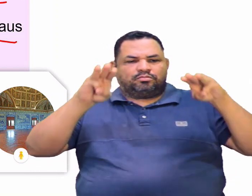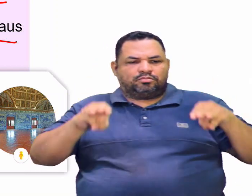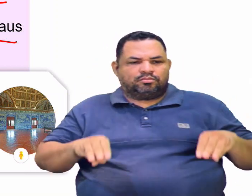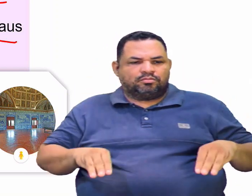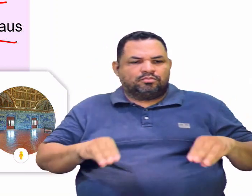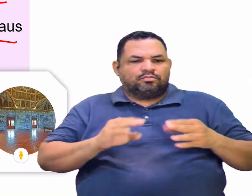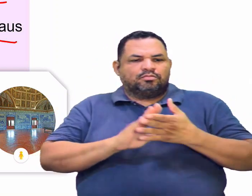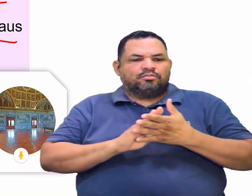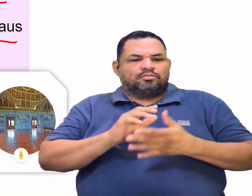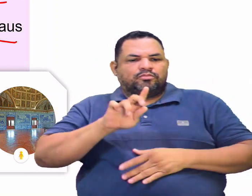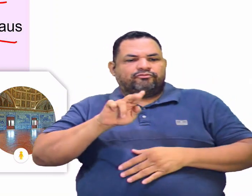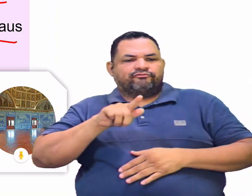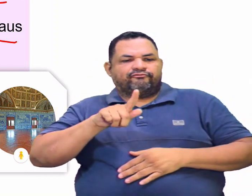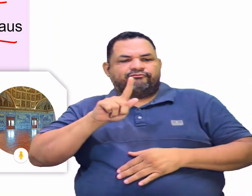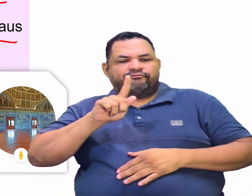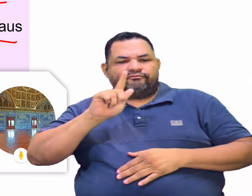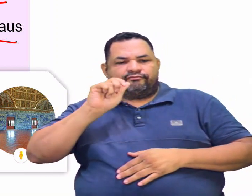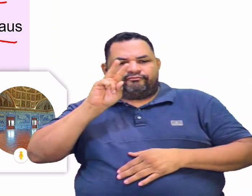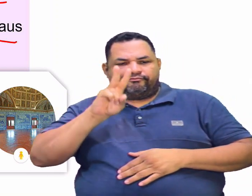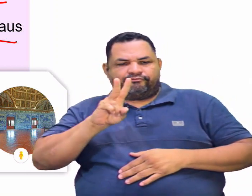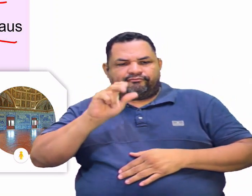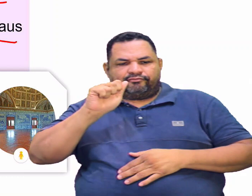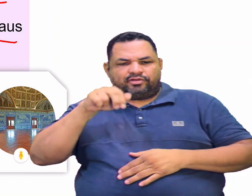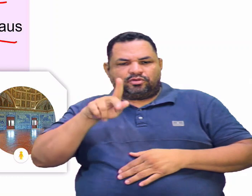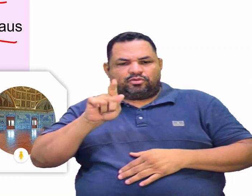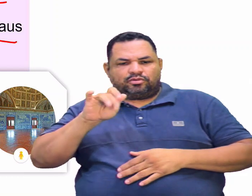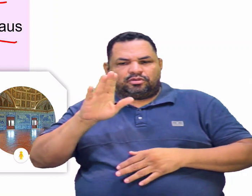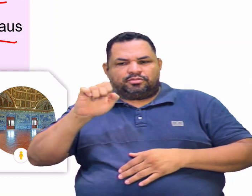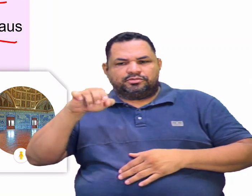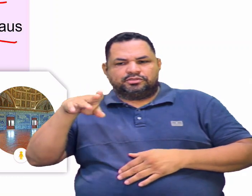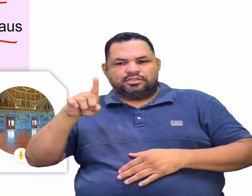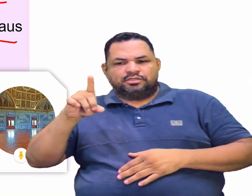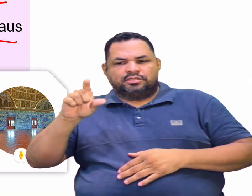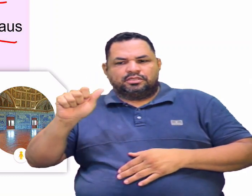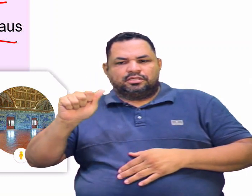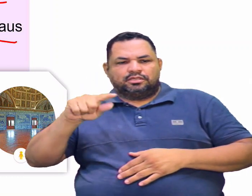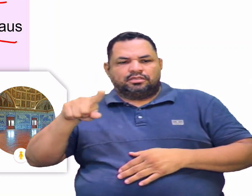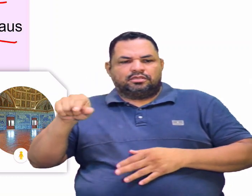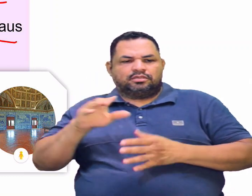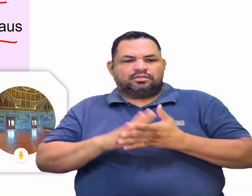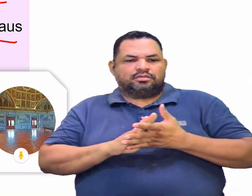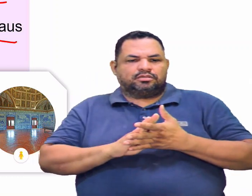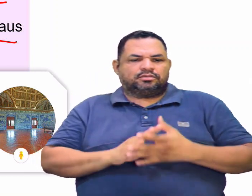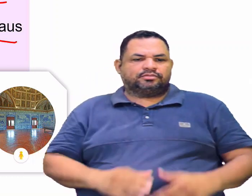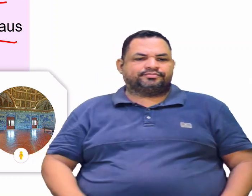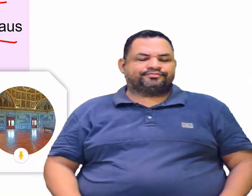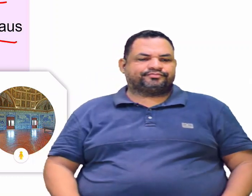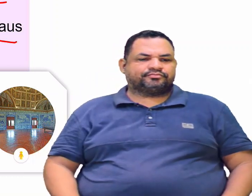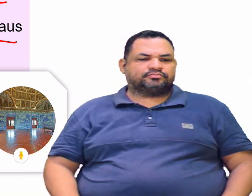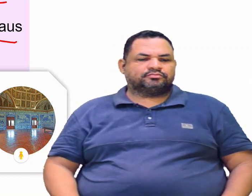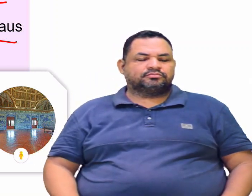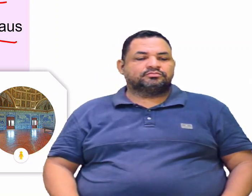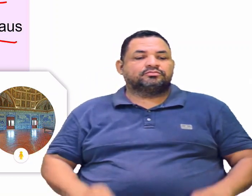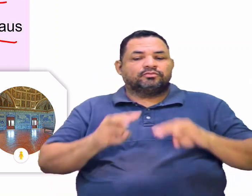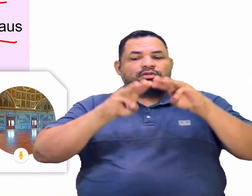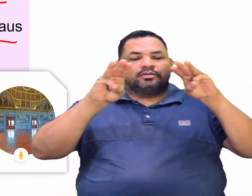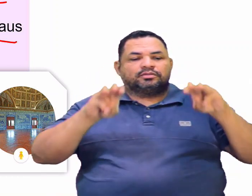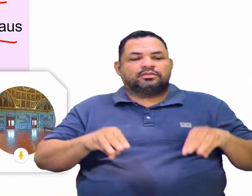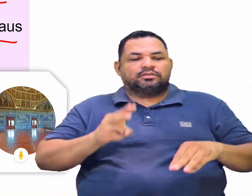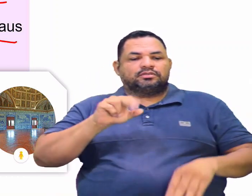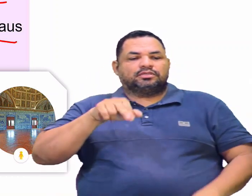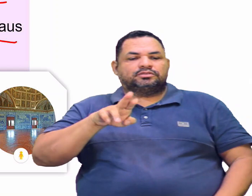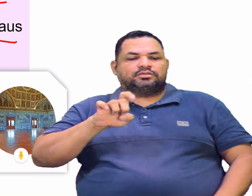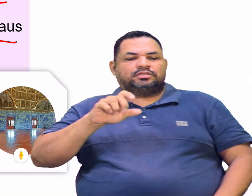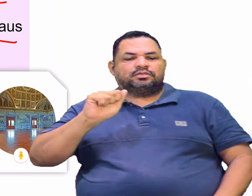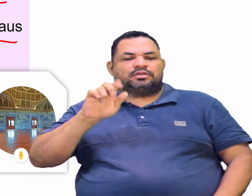York, o Museu Van Gogh em Amsterdã, olha aí, e o National Gallery de Londres,